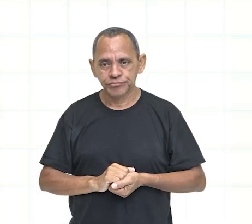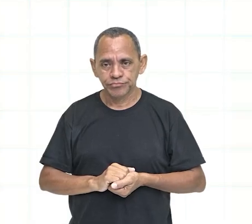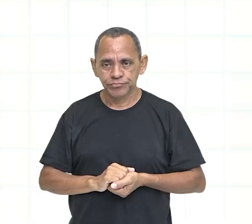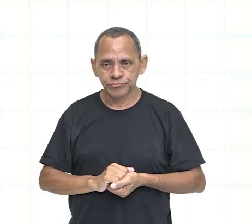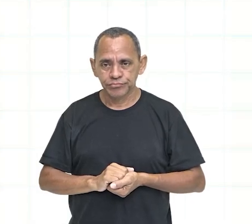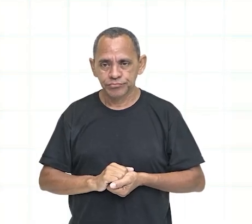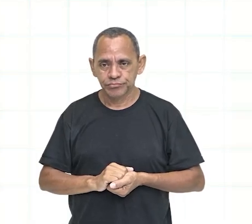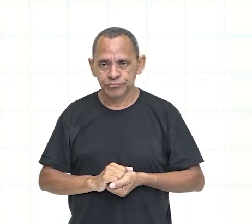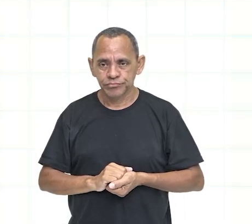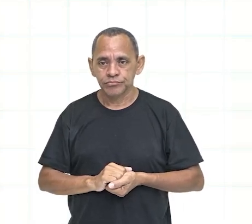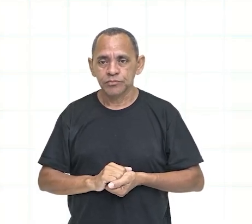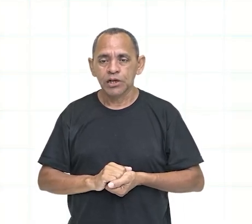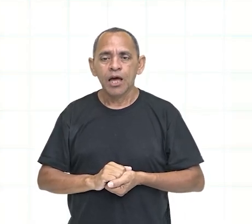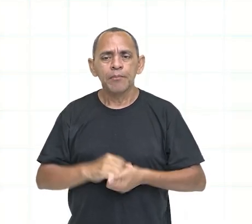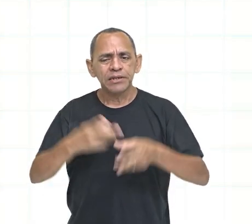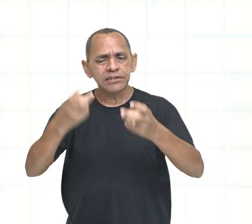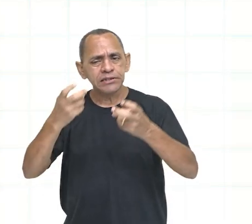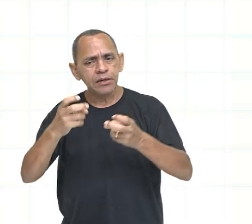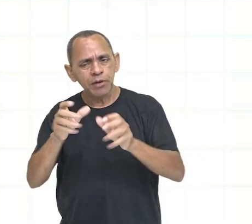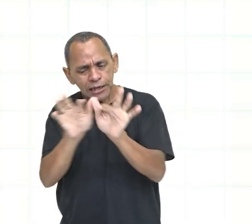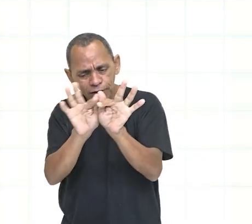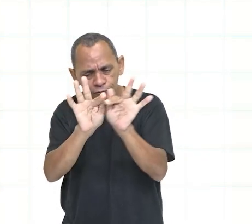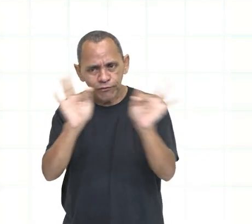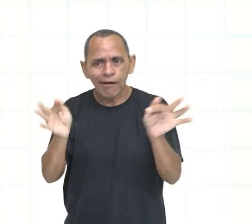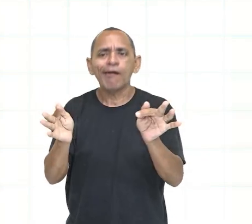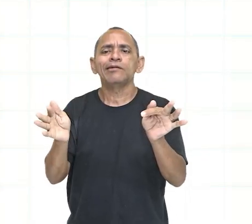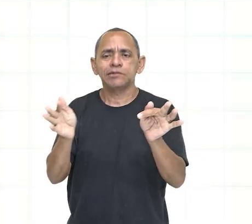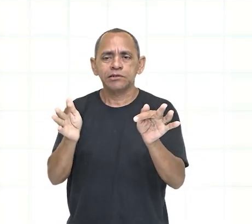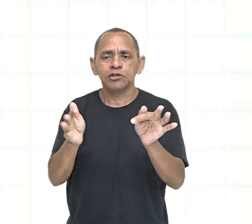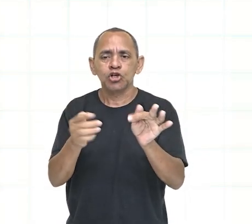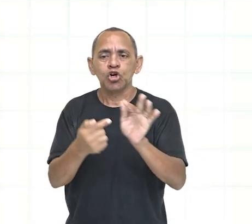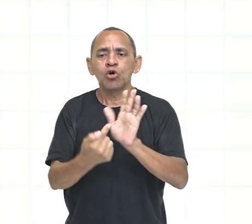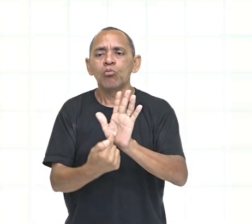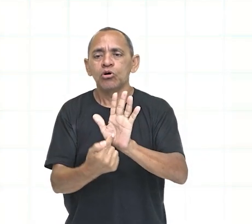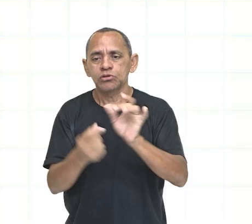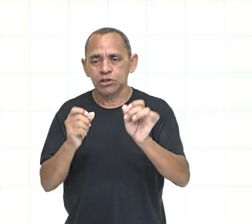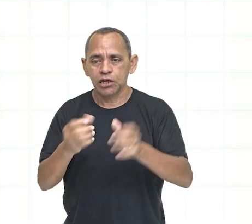essa frase aqui está no passado. Esse verbo aqui está indicando o passado, tá?